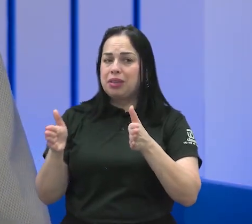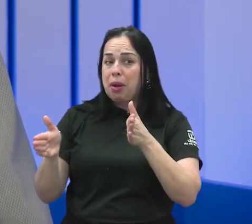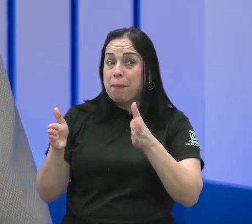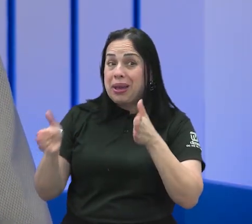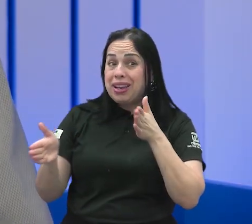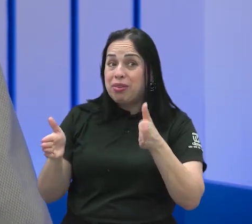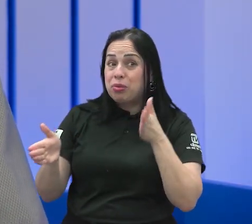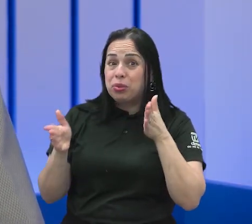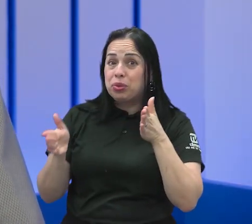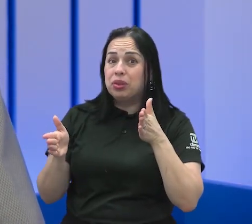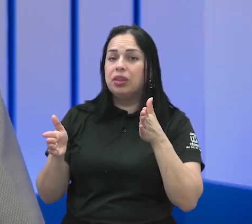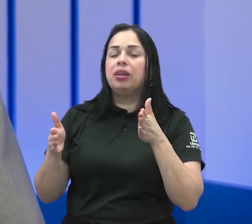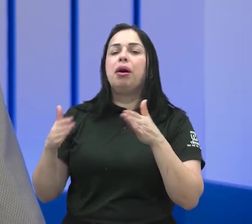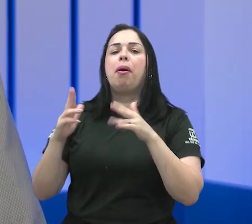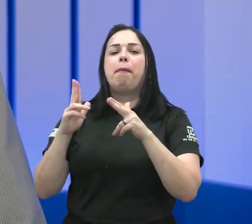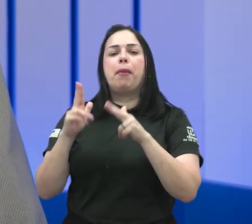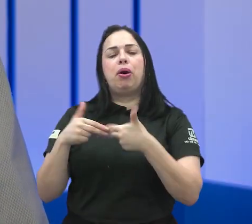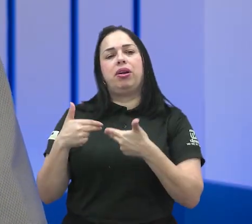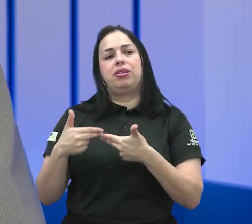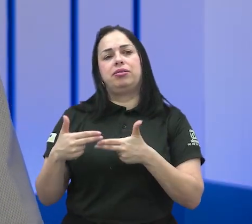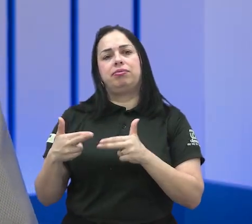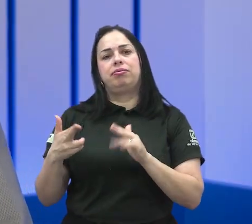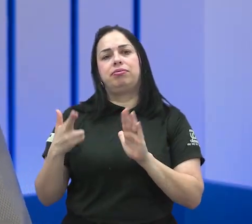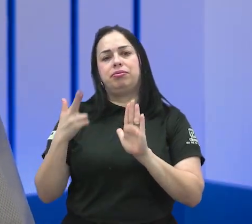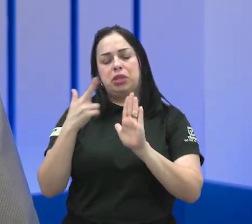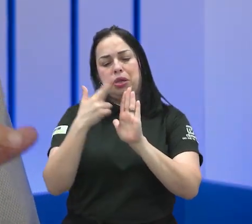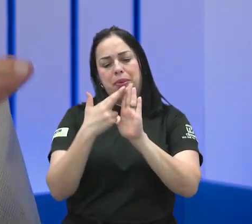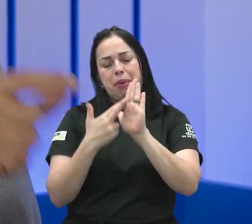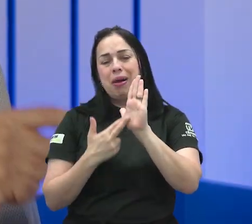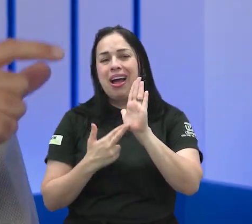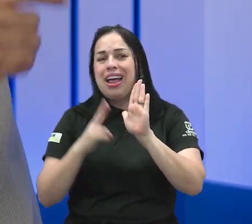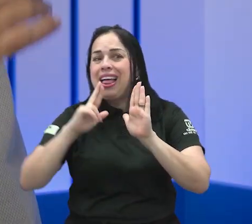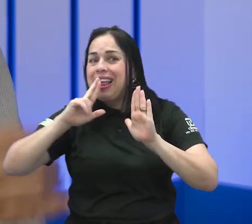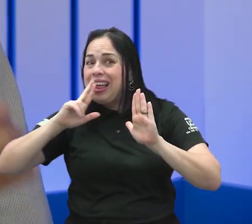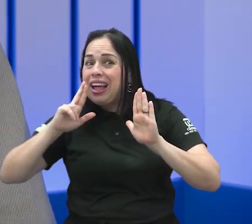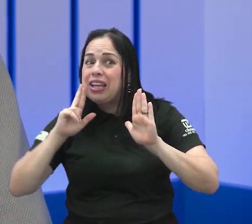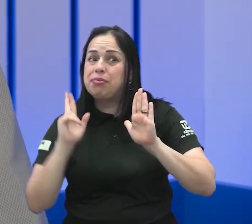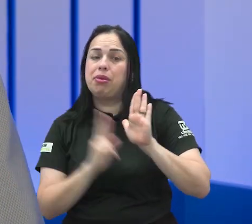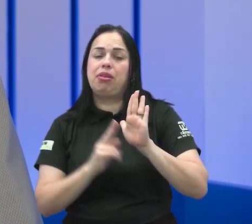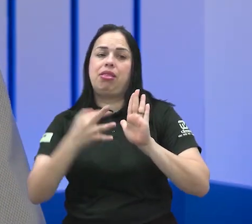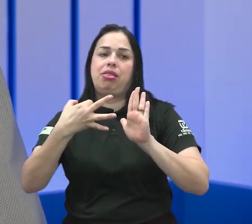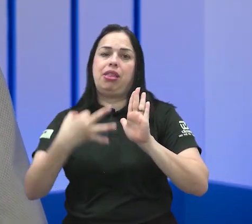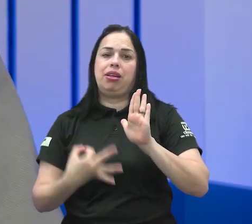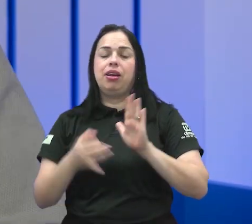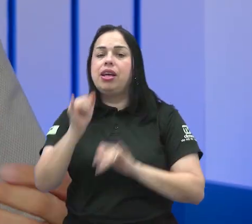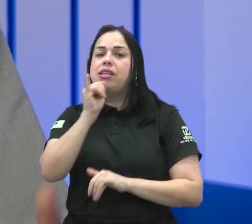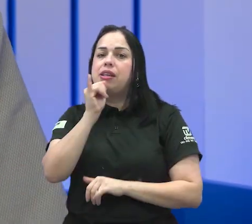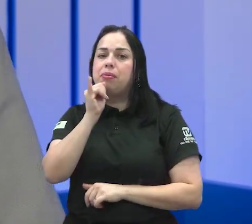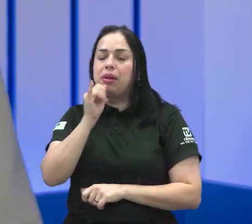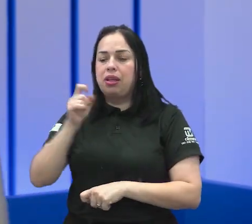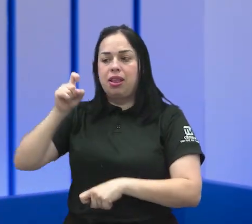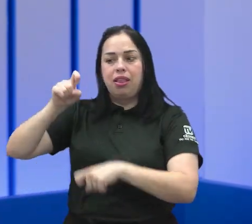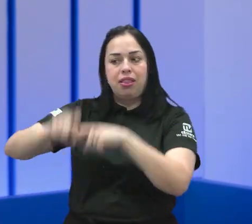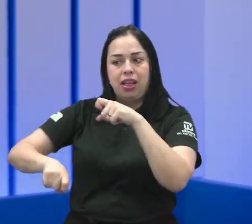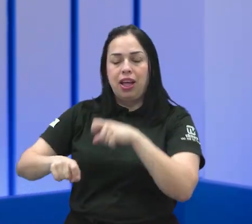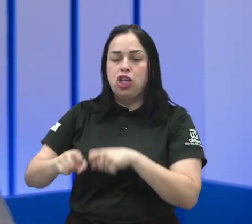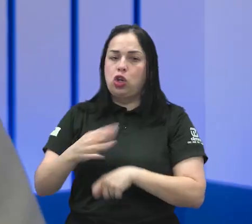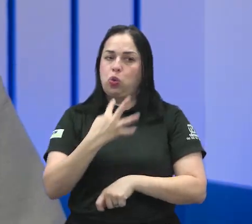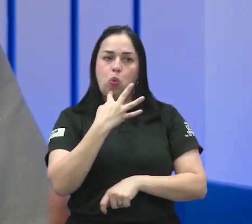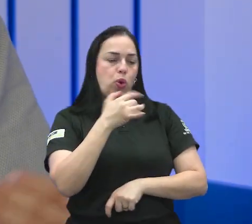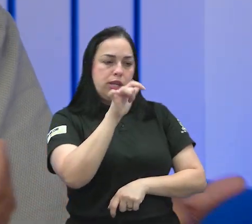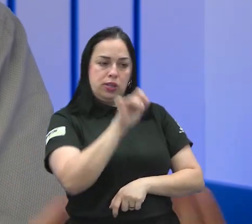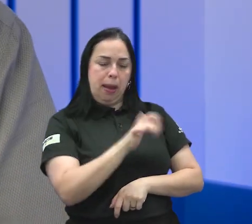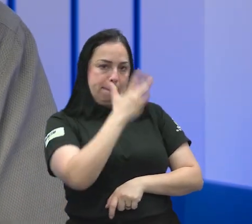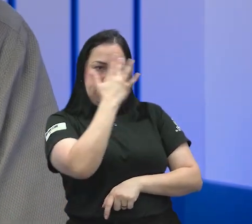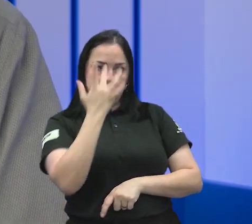período de janela sorológica. É por isso que é muito importante ser muito fiel às perguntas. Então, se eu tive uma relação sexual, eu